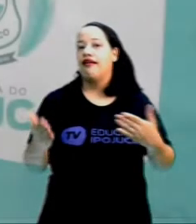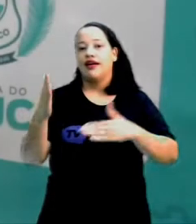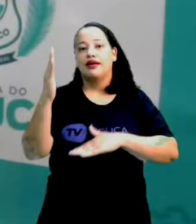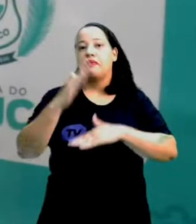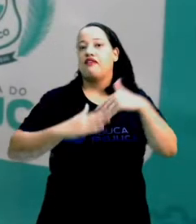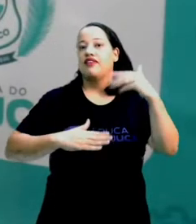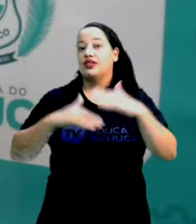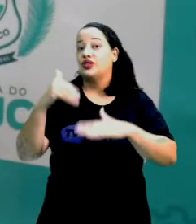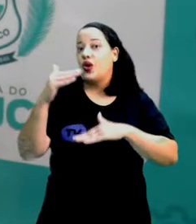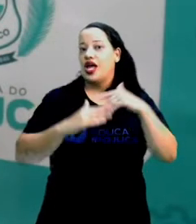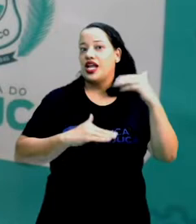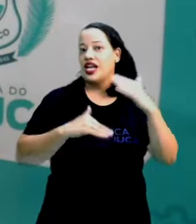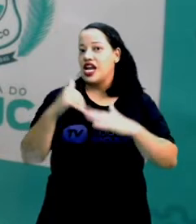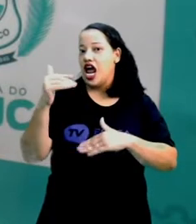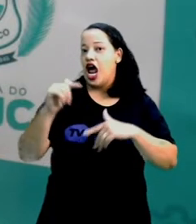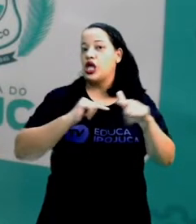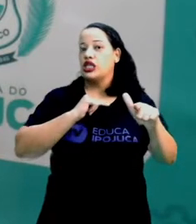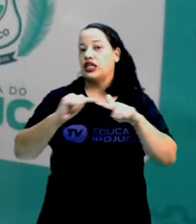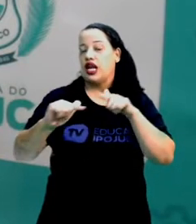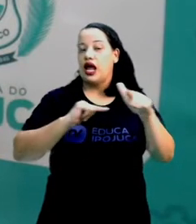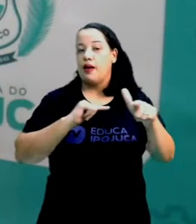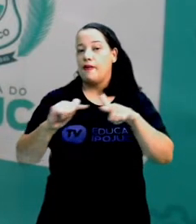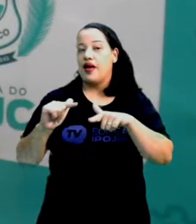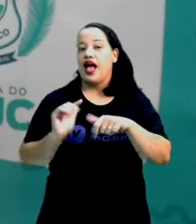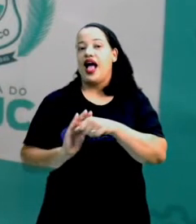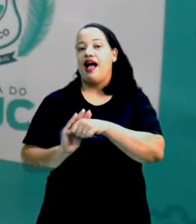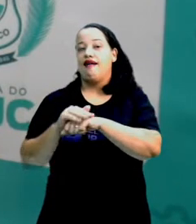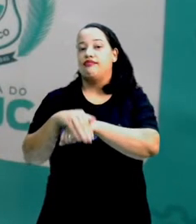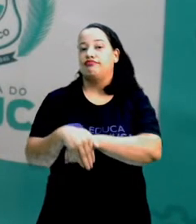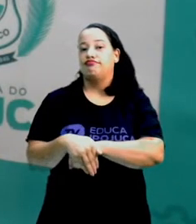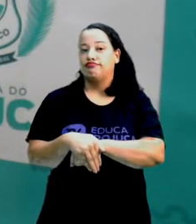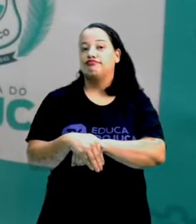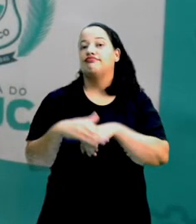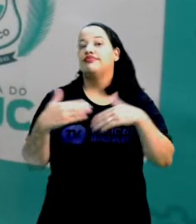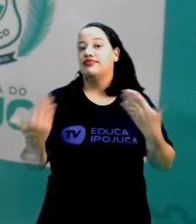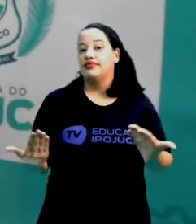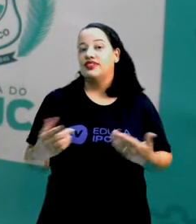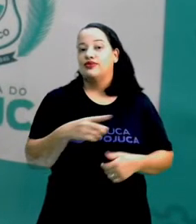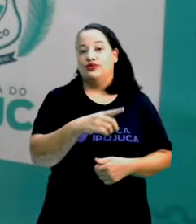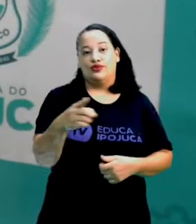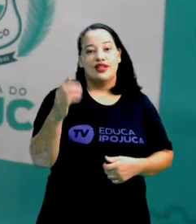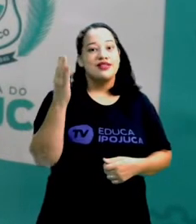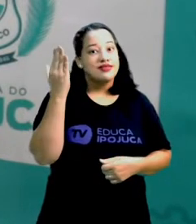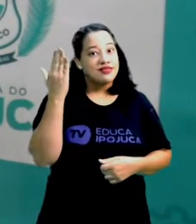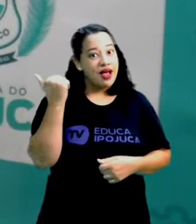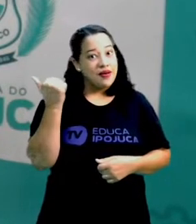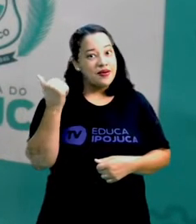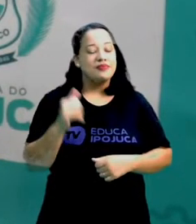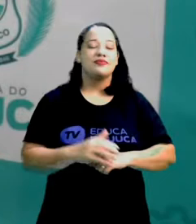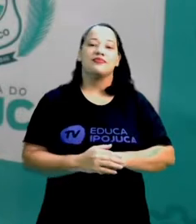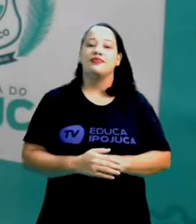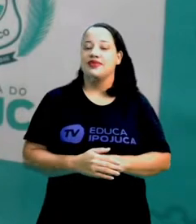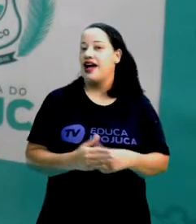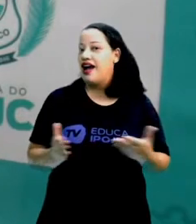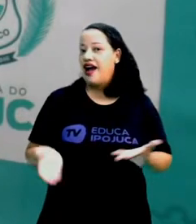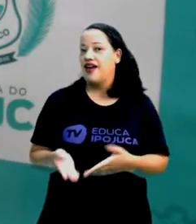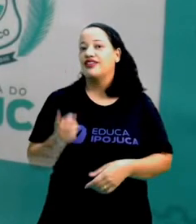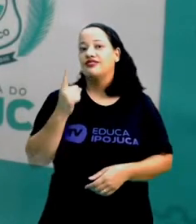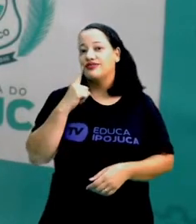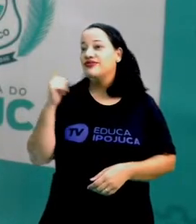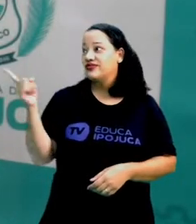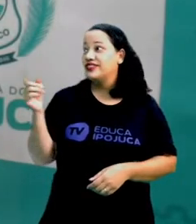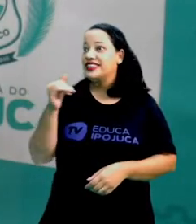que nós podemos encontrar no período da noite? Vocês sabem, crianças? Vamos ver aqui alguns